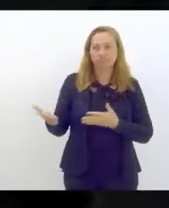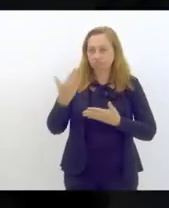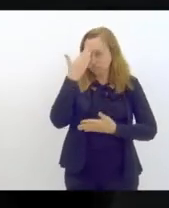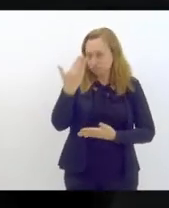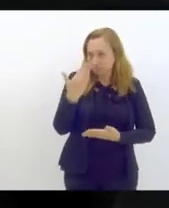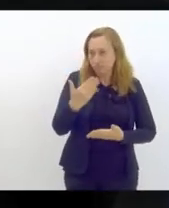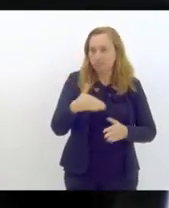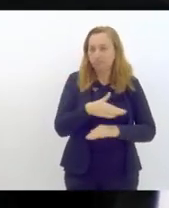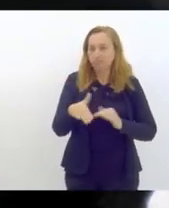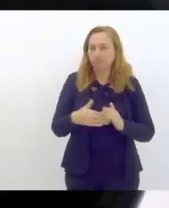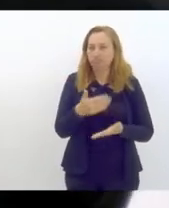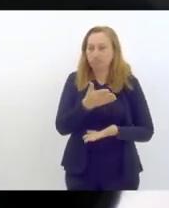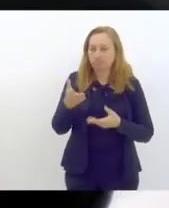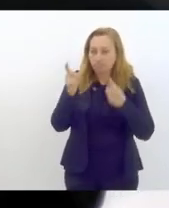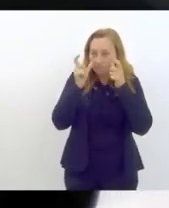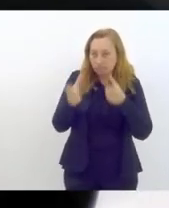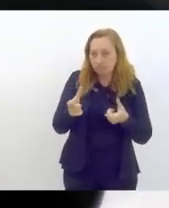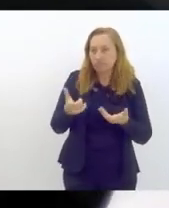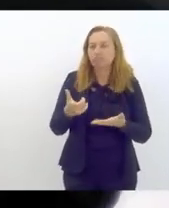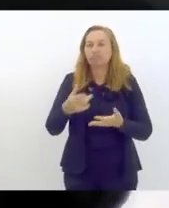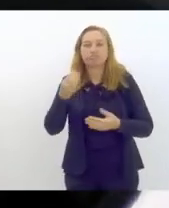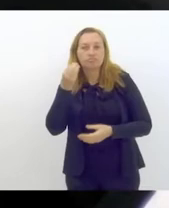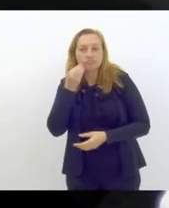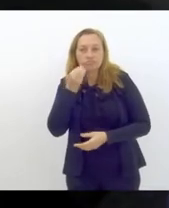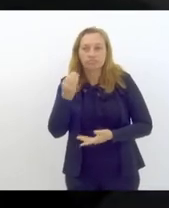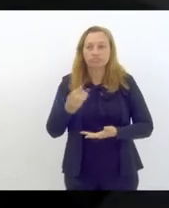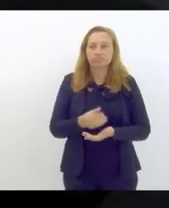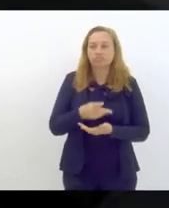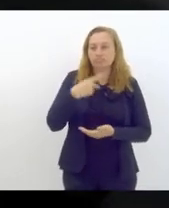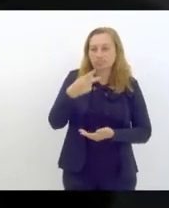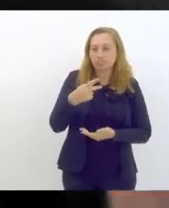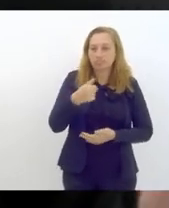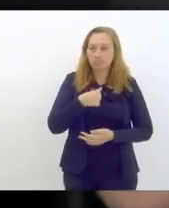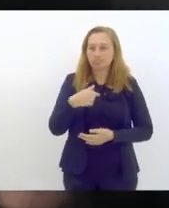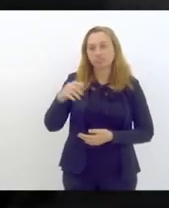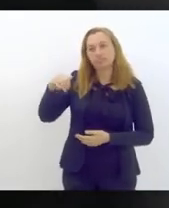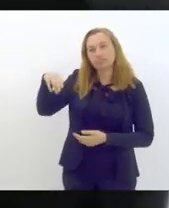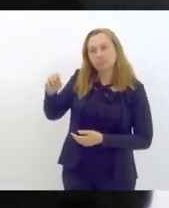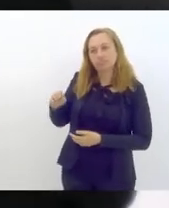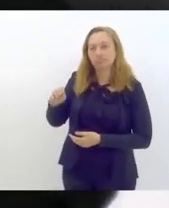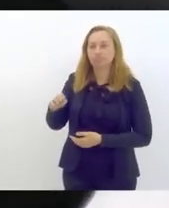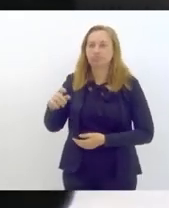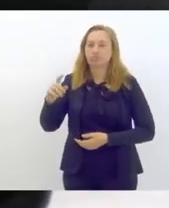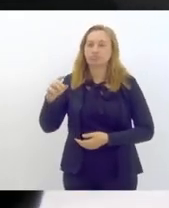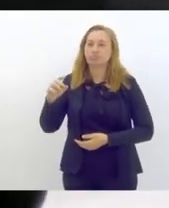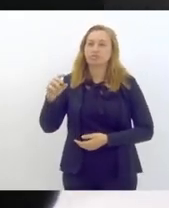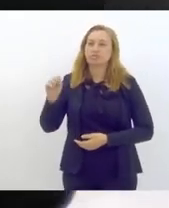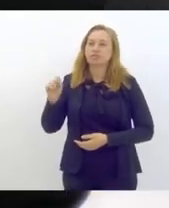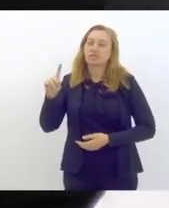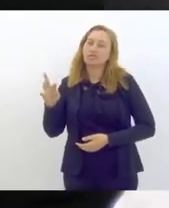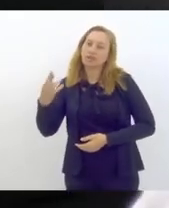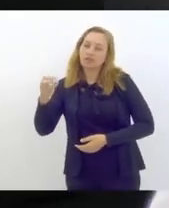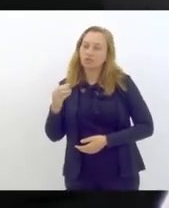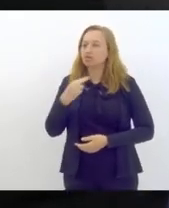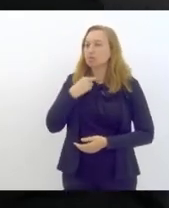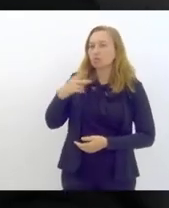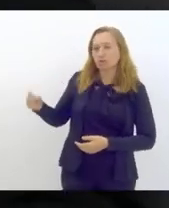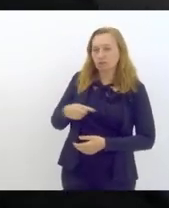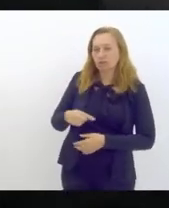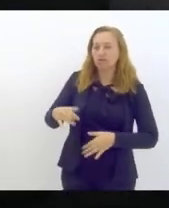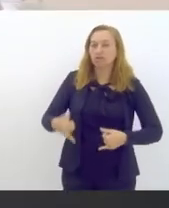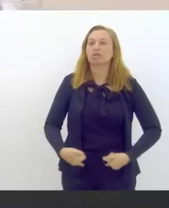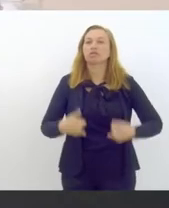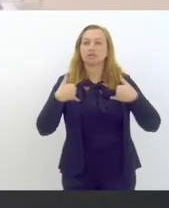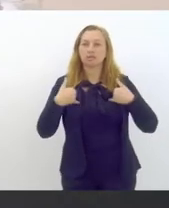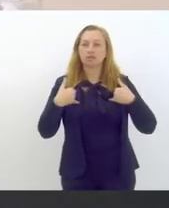agradecer a todo mundo pela atenção, agradecer pela oportunidade e dizer que eu, Ian e o Severino, que não pôde estar presente aqui, infelizmente, a gente está muito